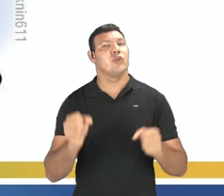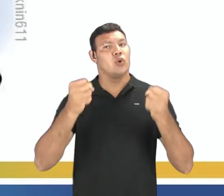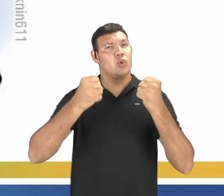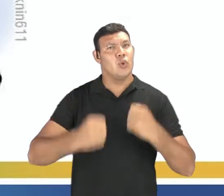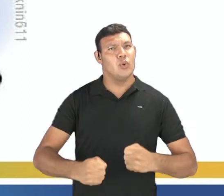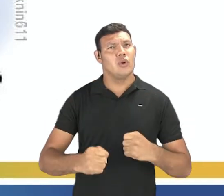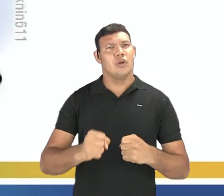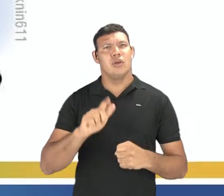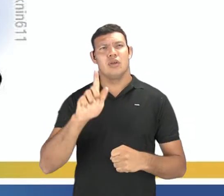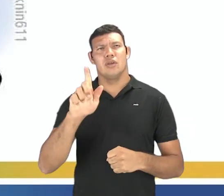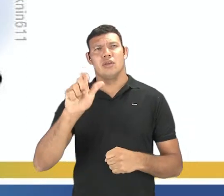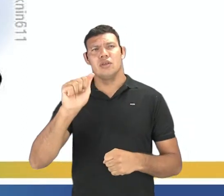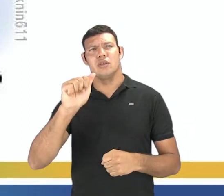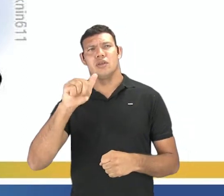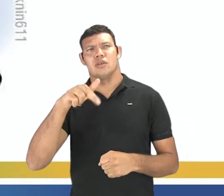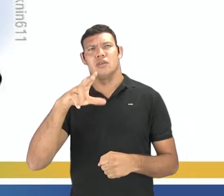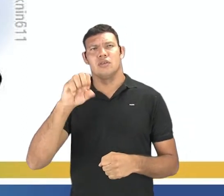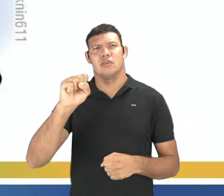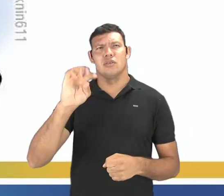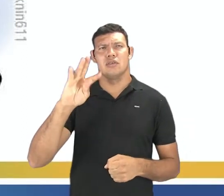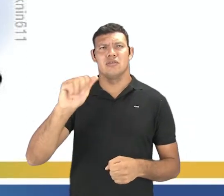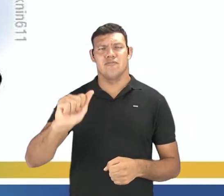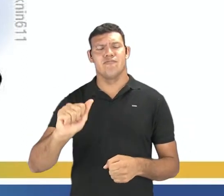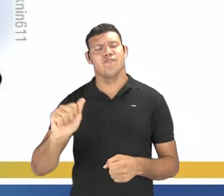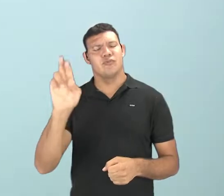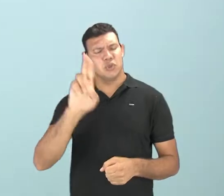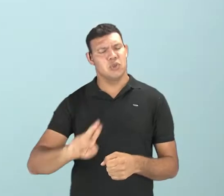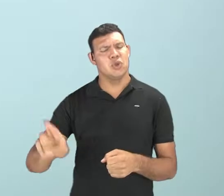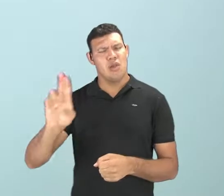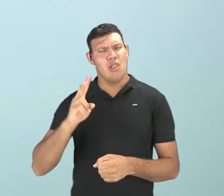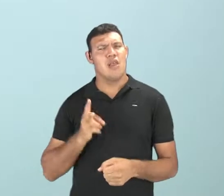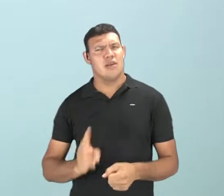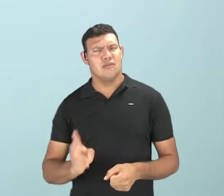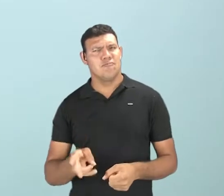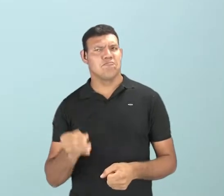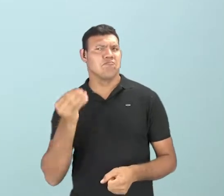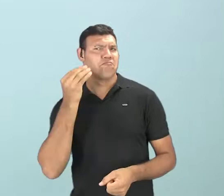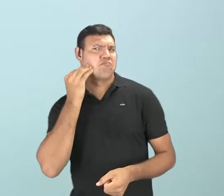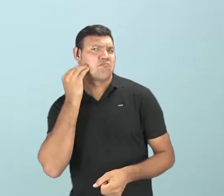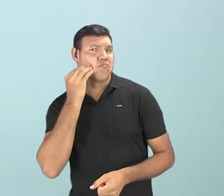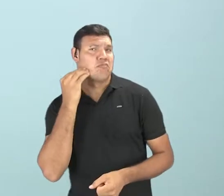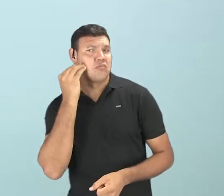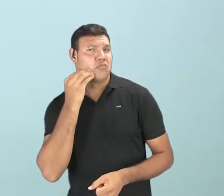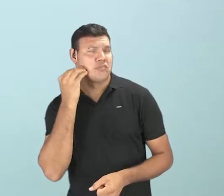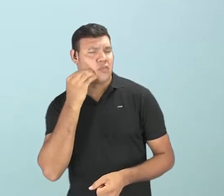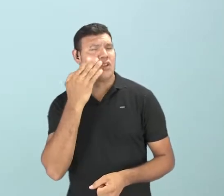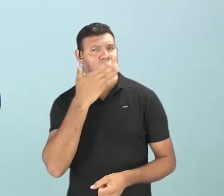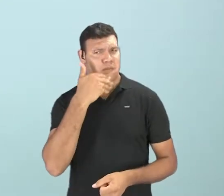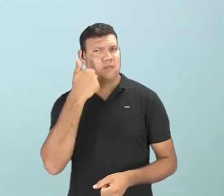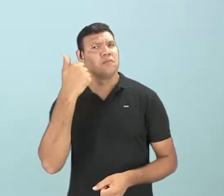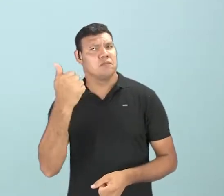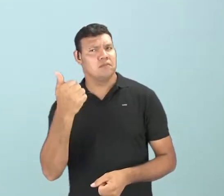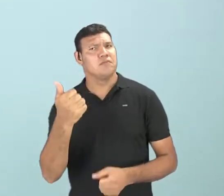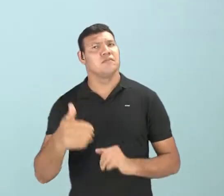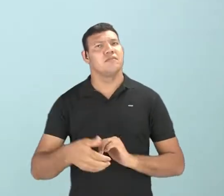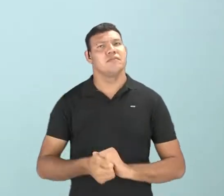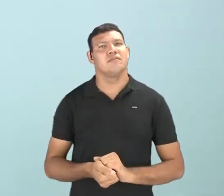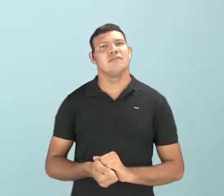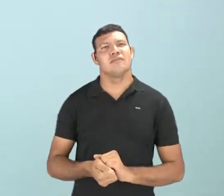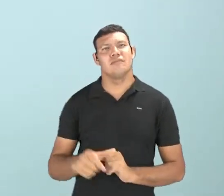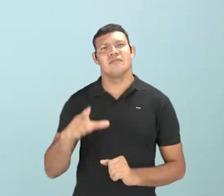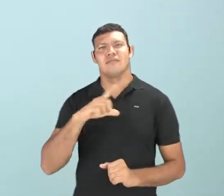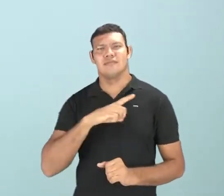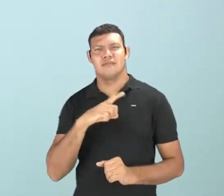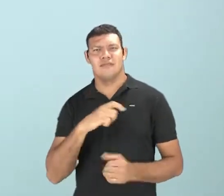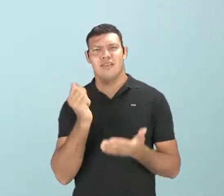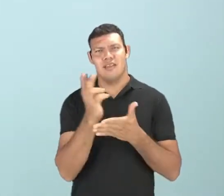Esses conceitos aí é bem interessantes porque são bem usuais, tá bom? É uma tentativa realmente de melhorias. Tem até ele aí com uma